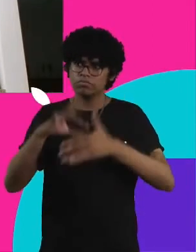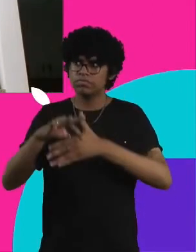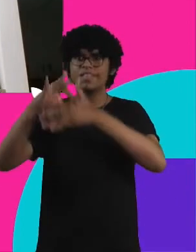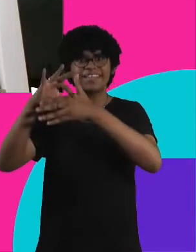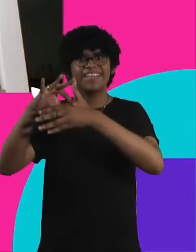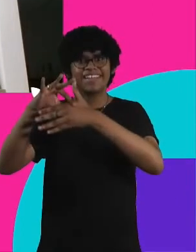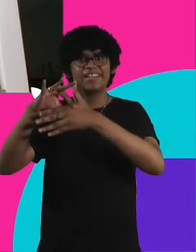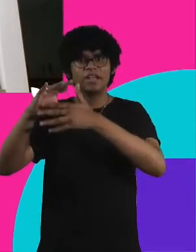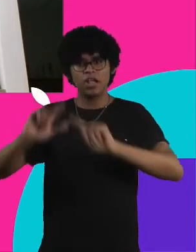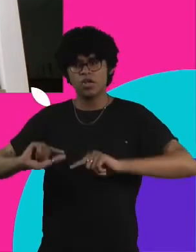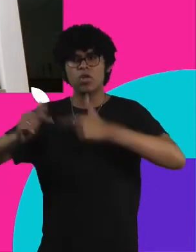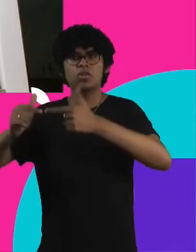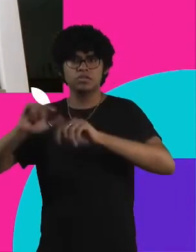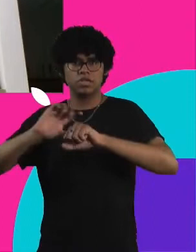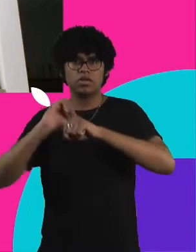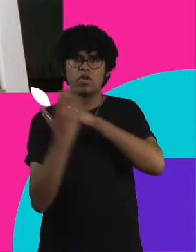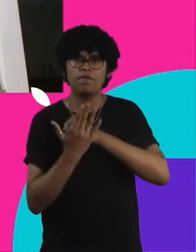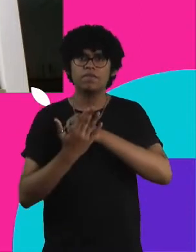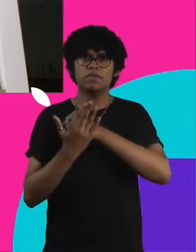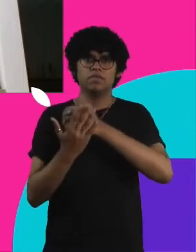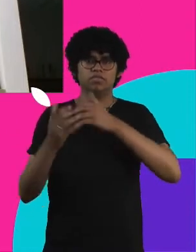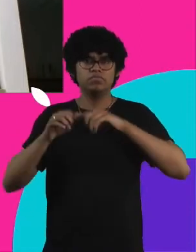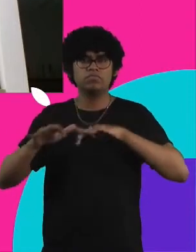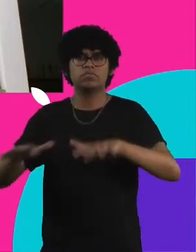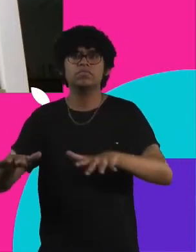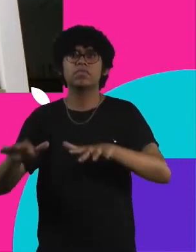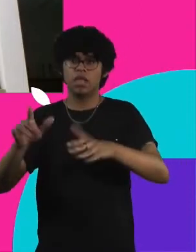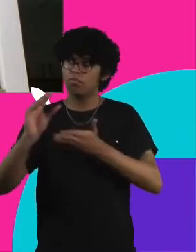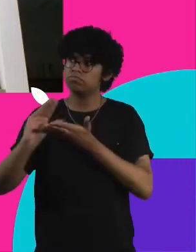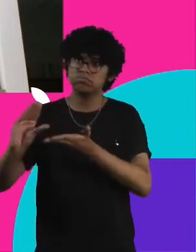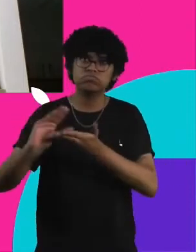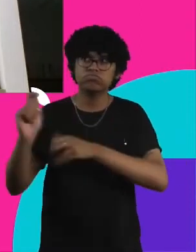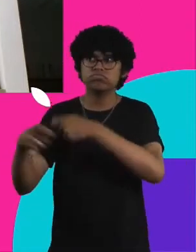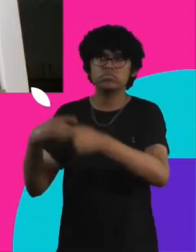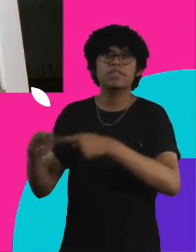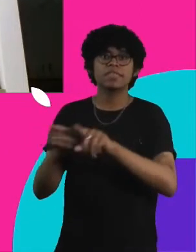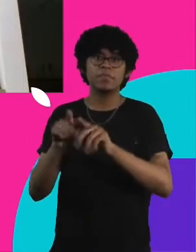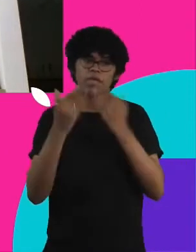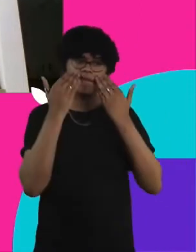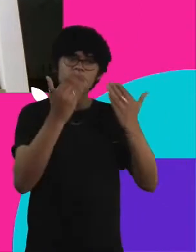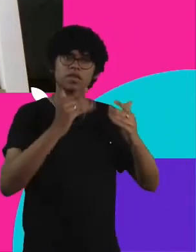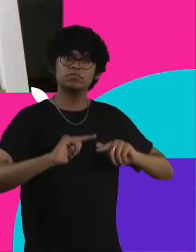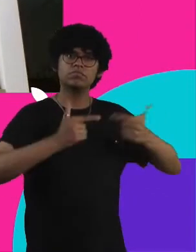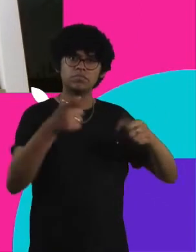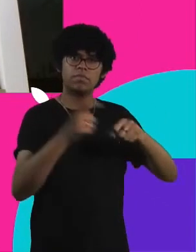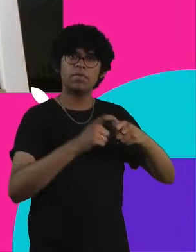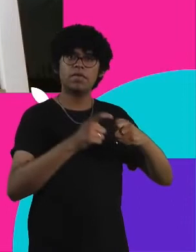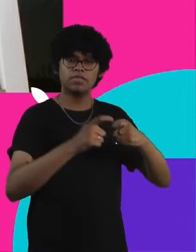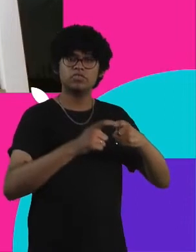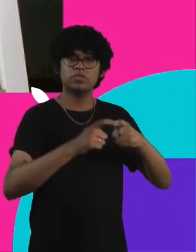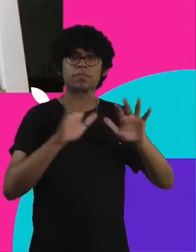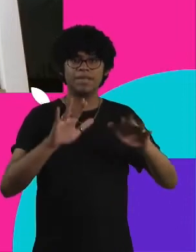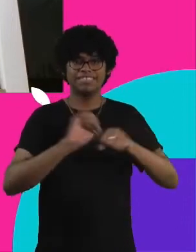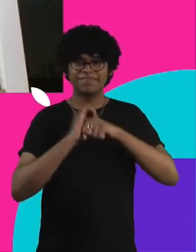de ações de combate ao Covid, tanto na mobilização de recursos como na linha de frente. Mas, no entanto, o tsunami da pandemia,